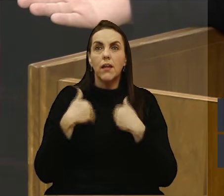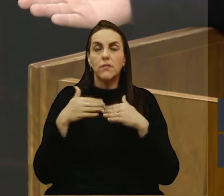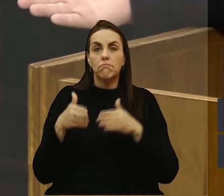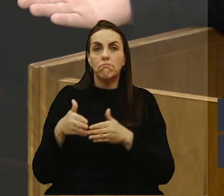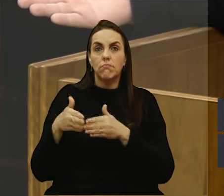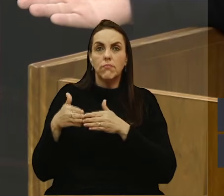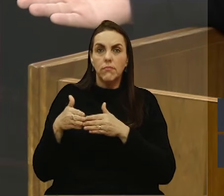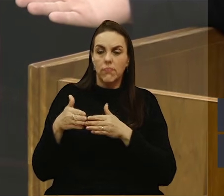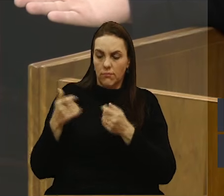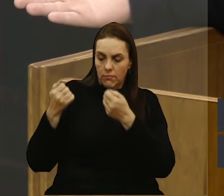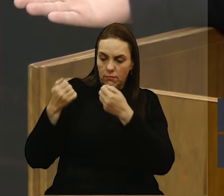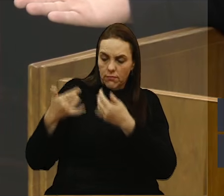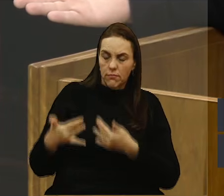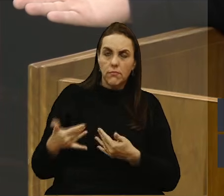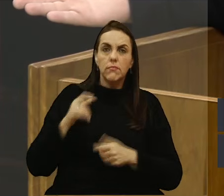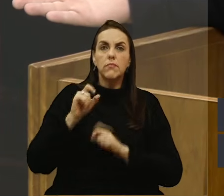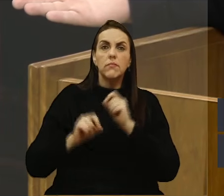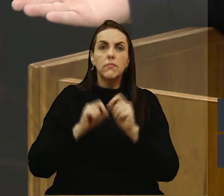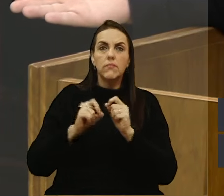o que está sendo feito em Caxias do Sul.